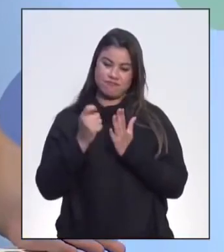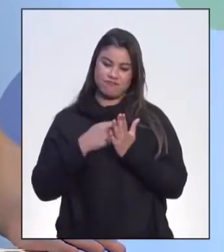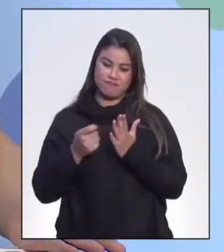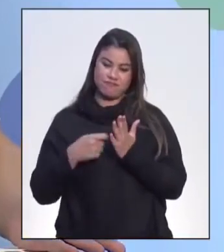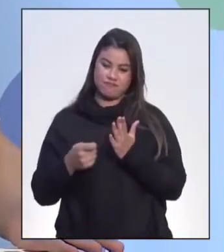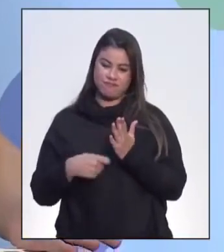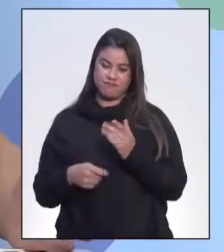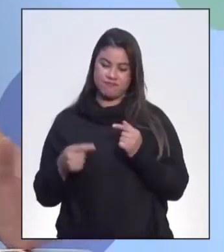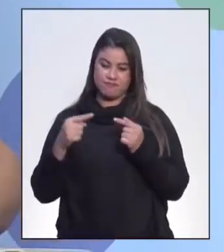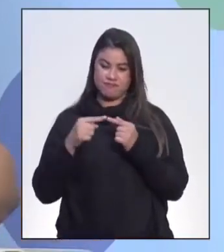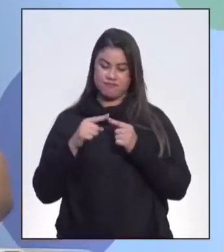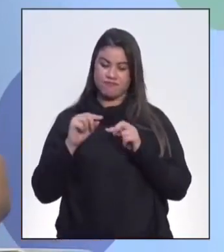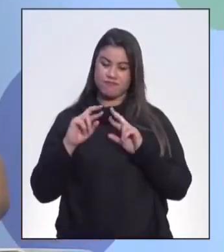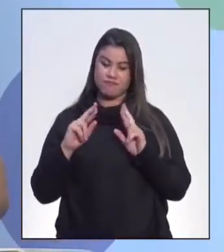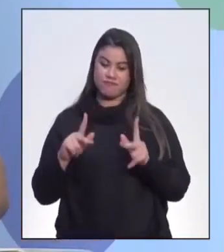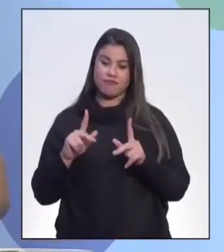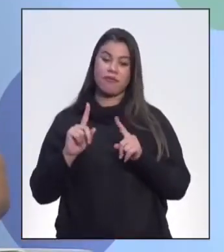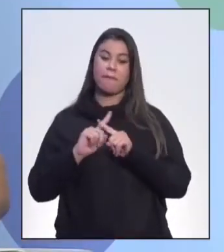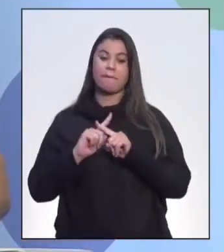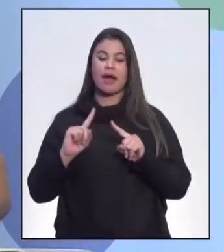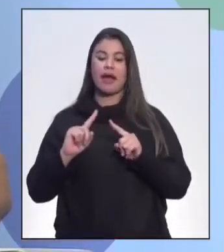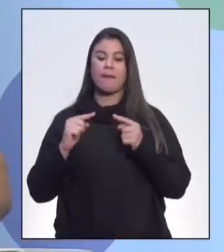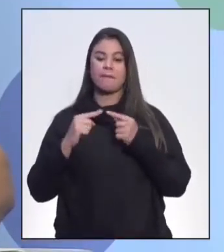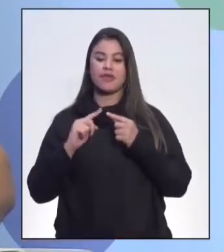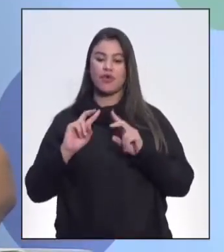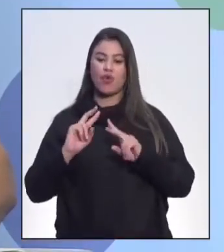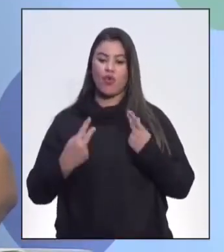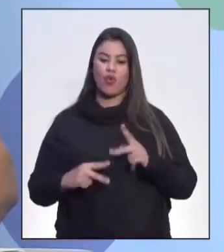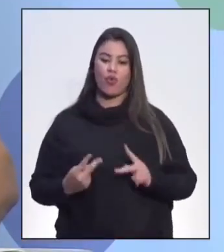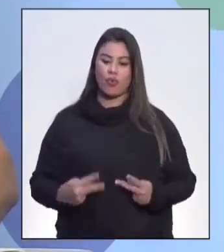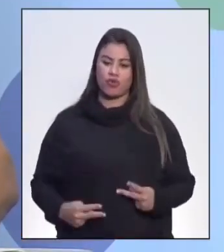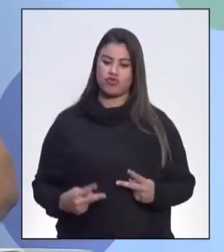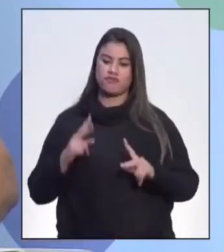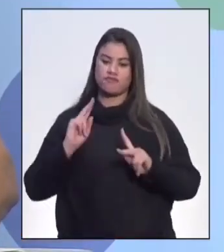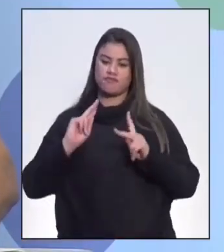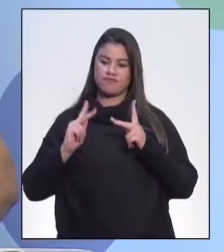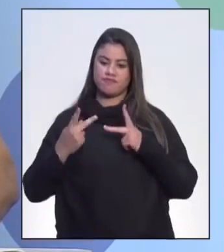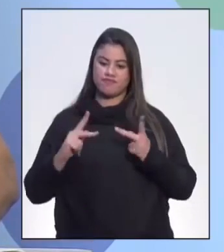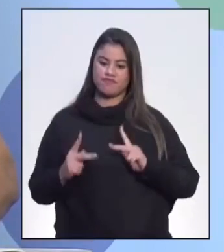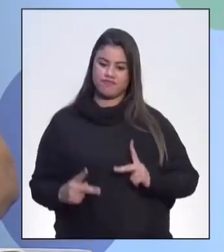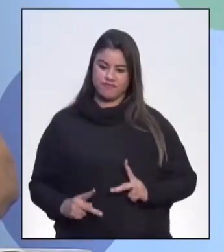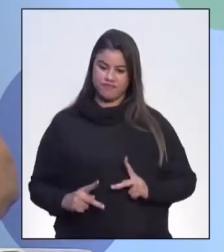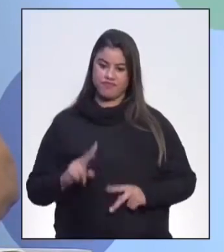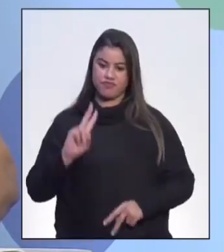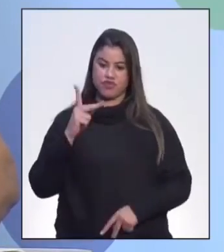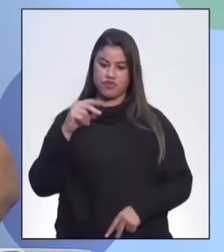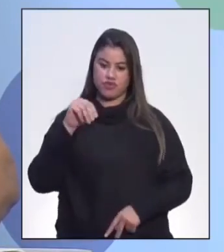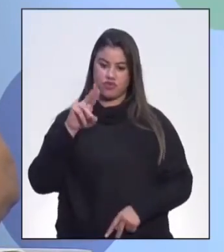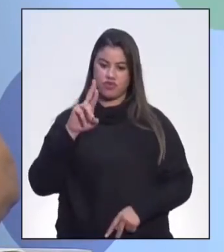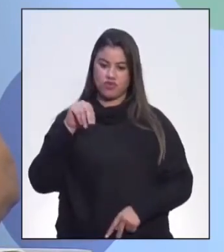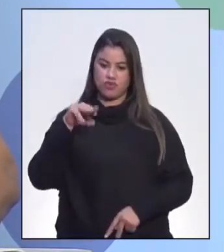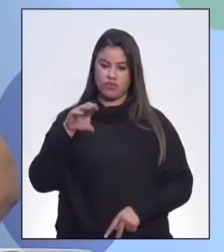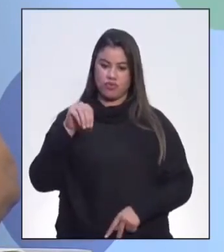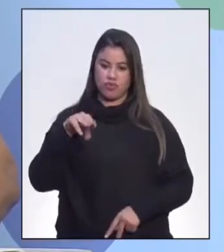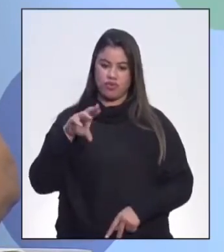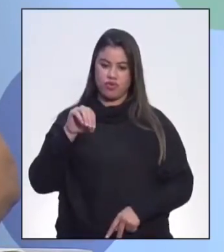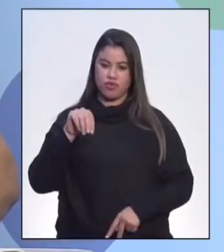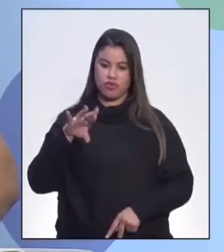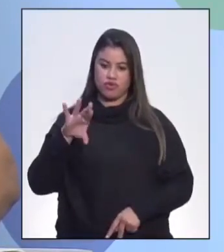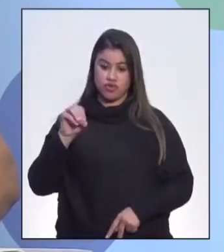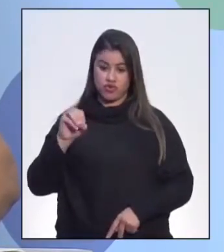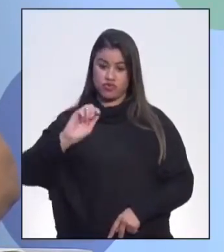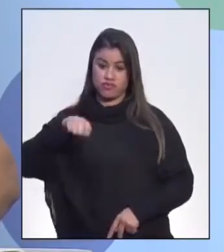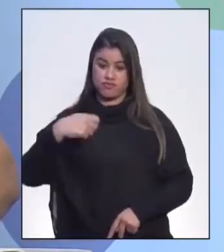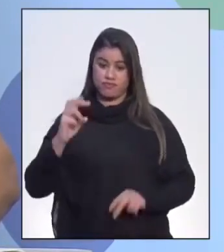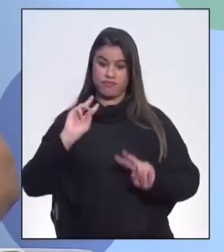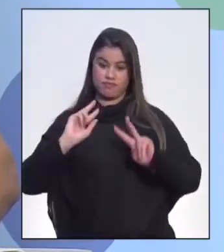Aliás, está bem certinho. Escreveu hormônios, devido aos hormônios. Tá. Aí tem o Guilherme, tem